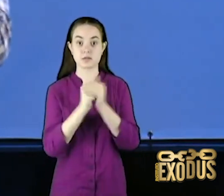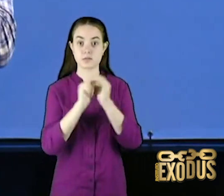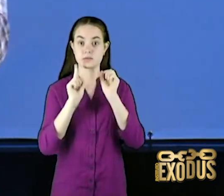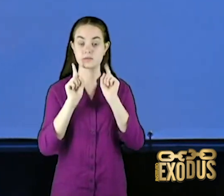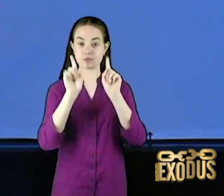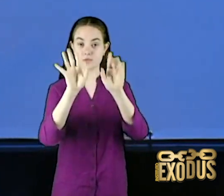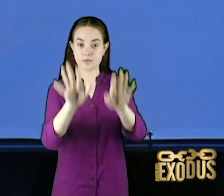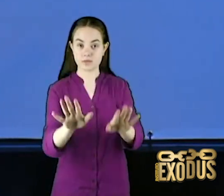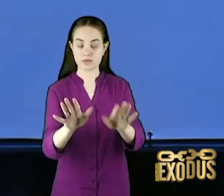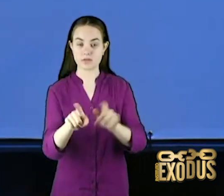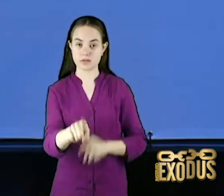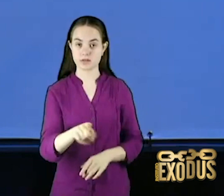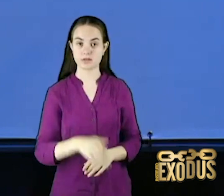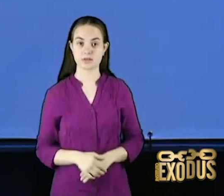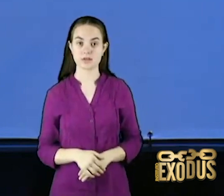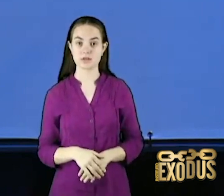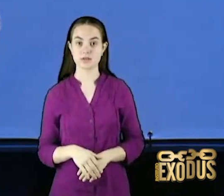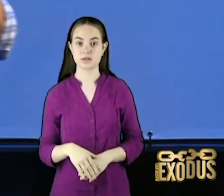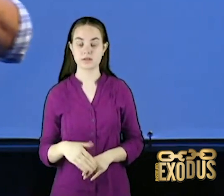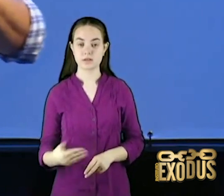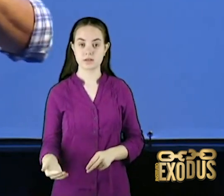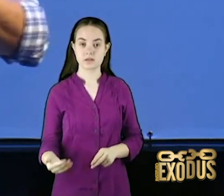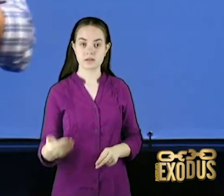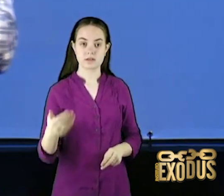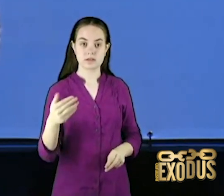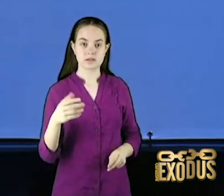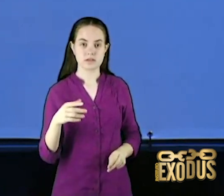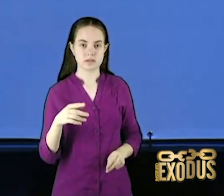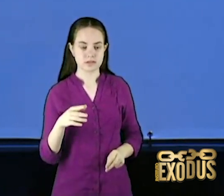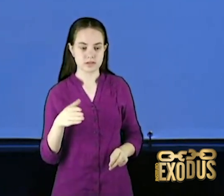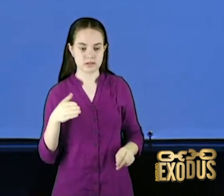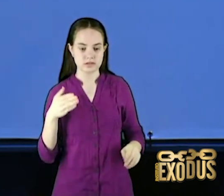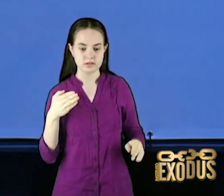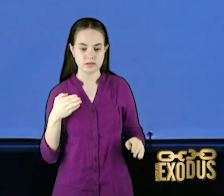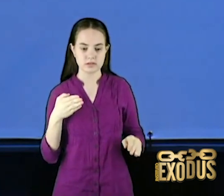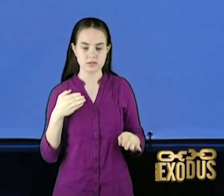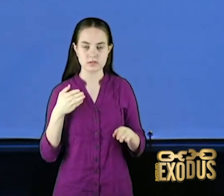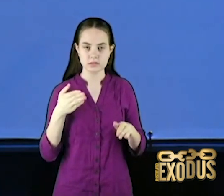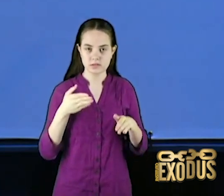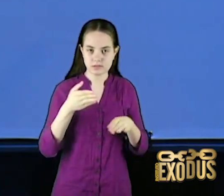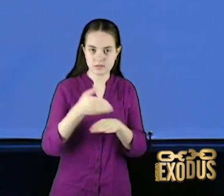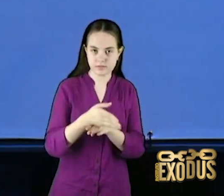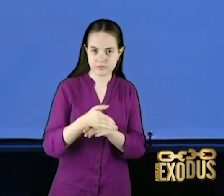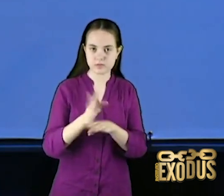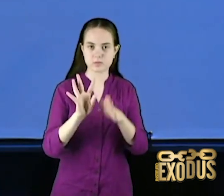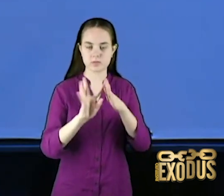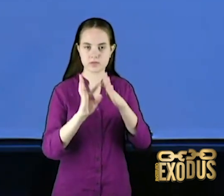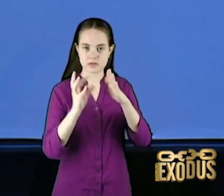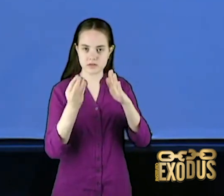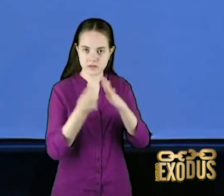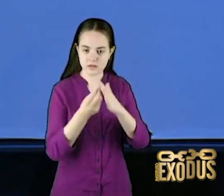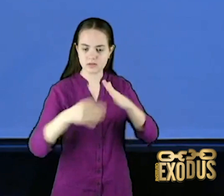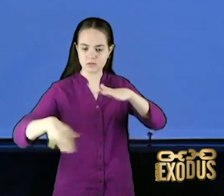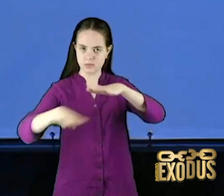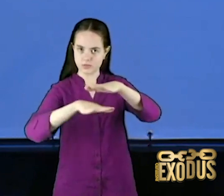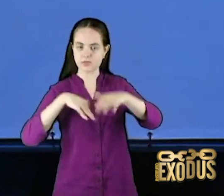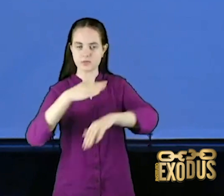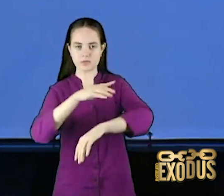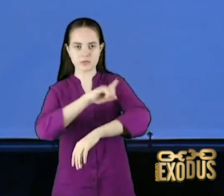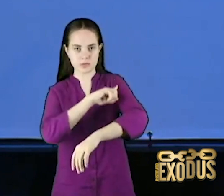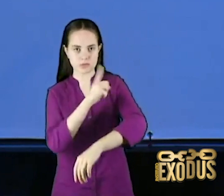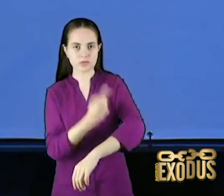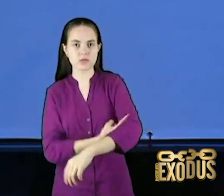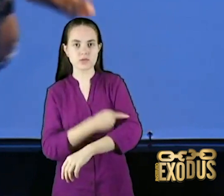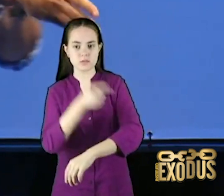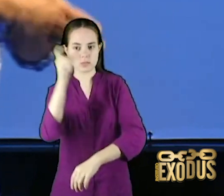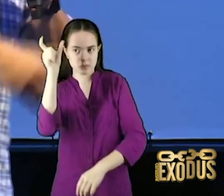está sendo trazido para dentro de uma casa, de um lar, para debaixo da autoridade de alguém que vai cuidar de você, como um